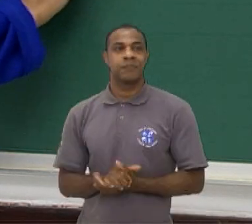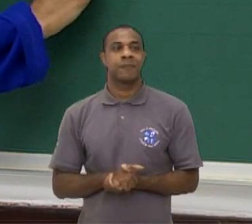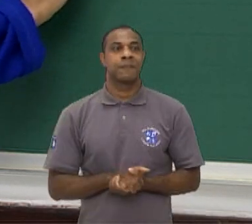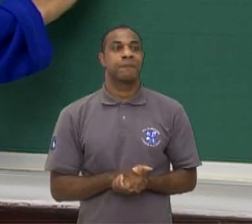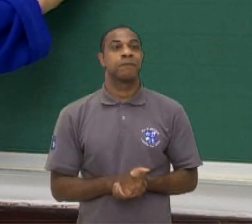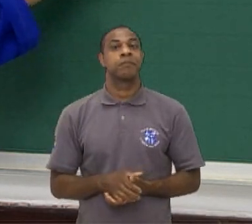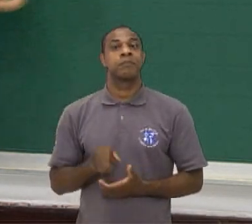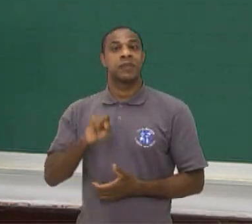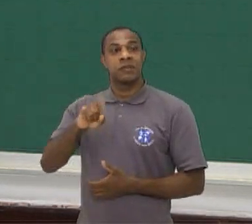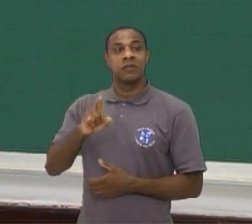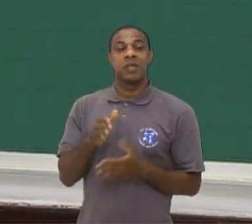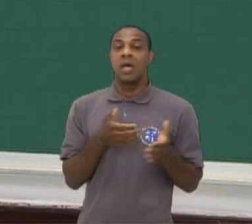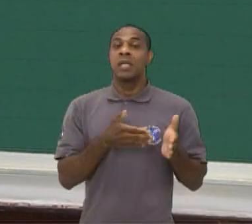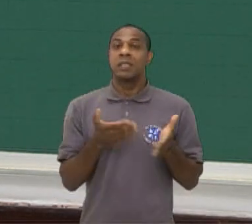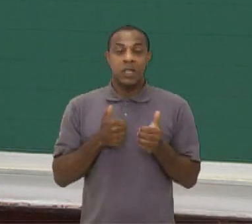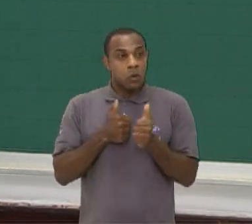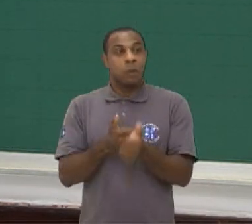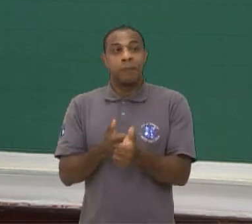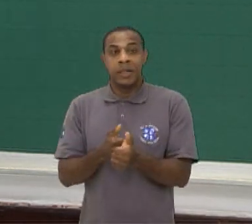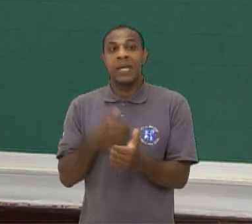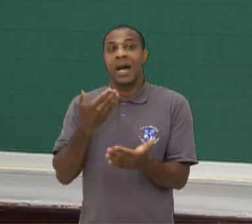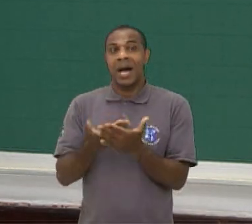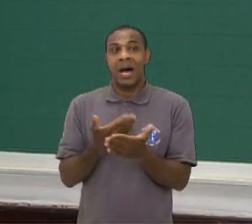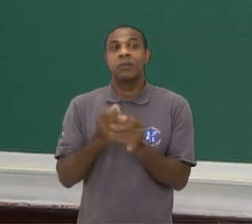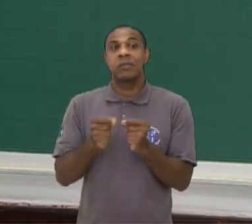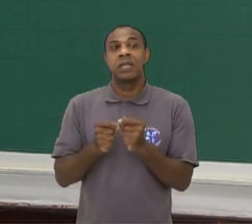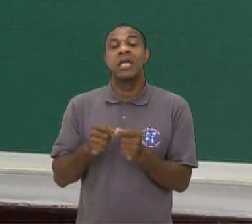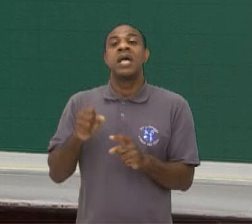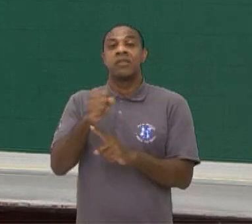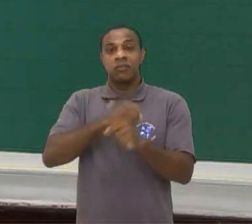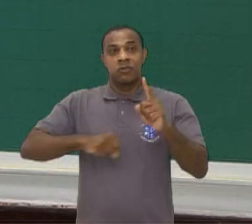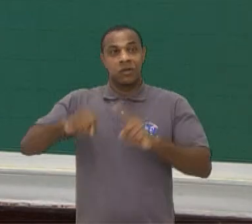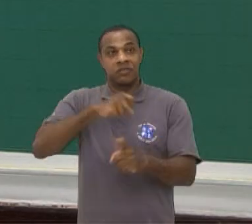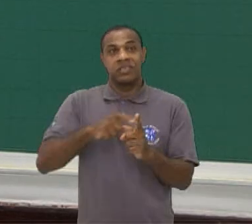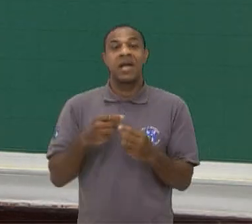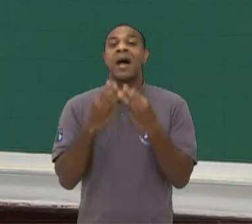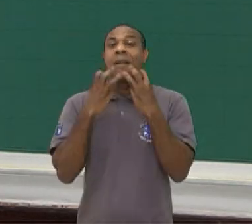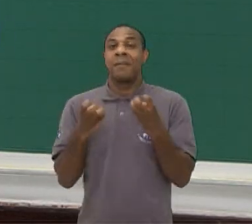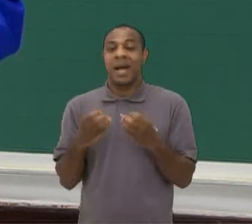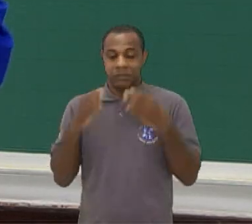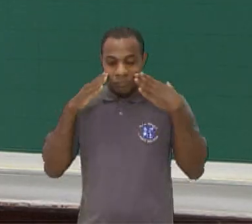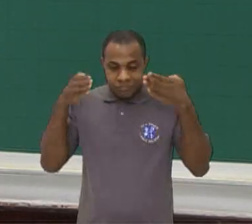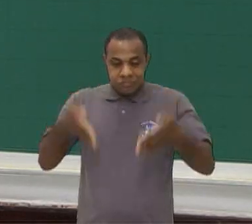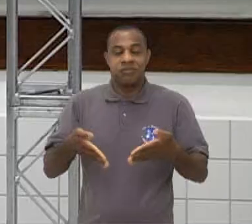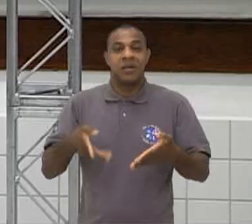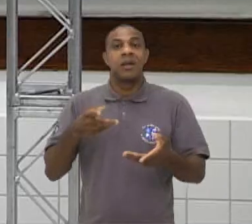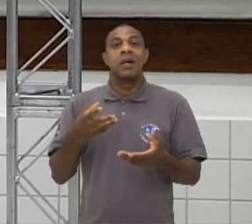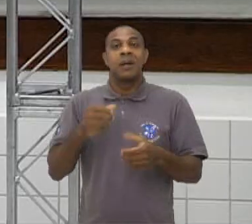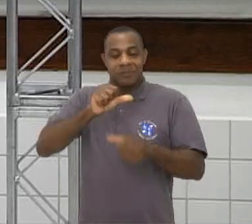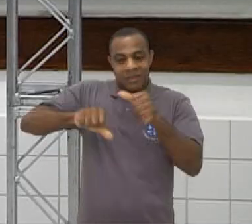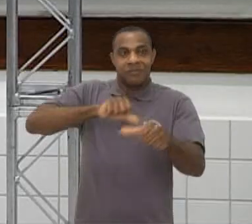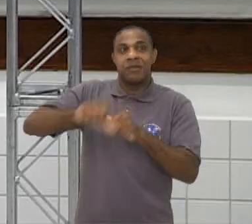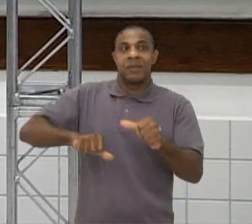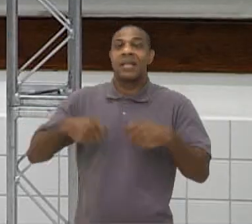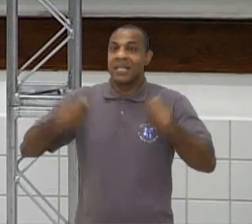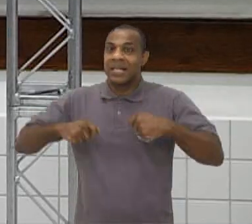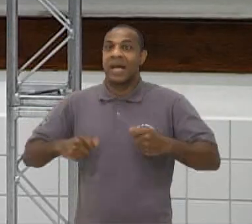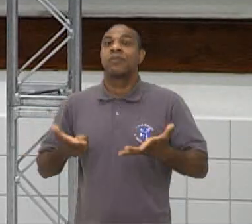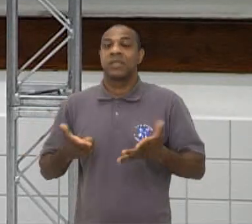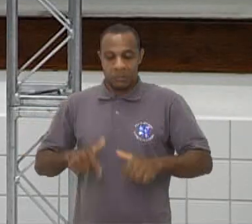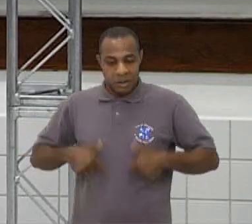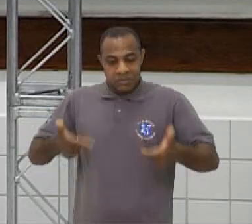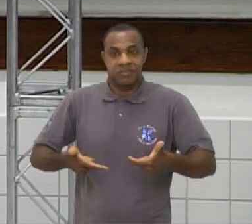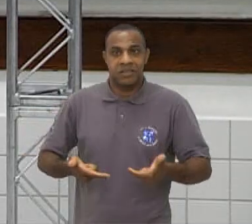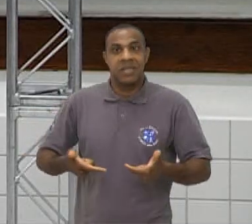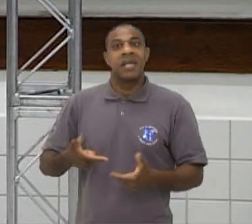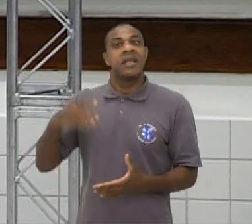Se você acompanha as aulas de sociologia, já viu que o Marx ele enfatiza muito a transformação, que é necessário agir sobre a realidade. Então